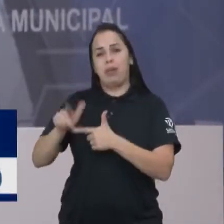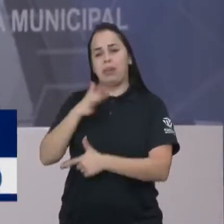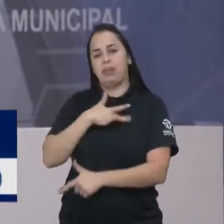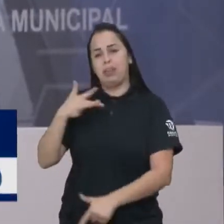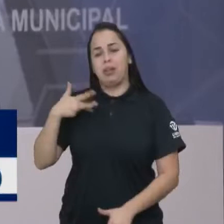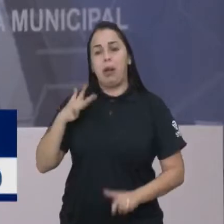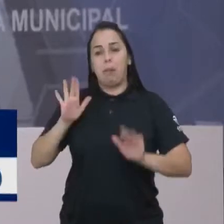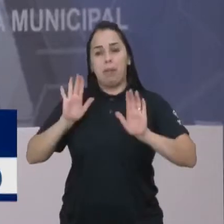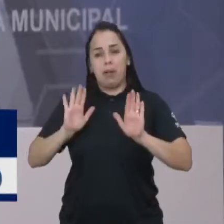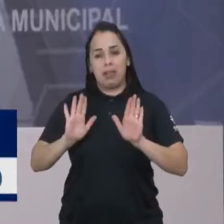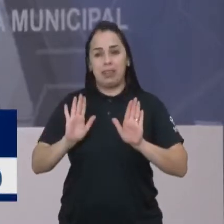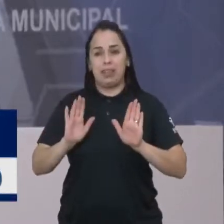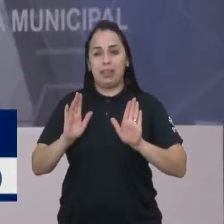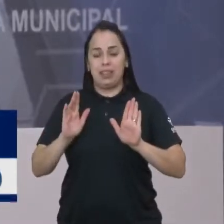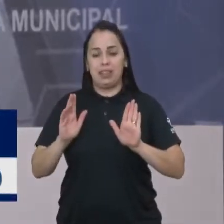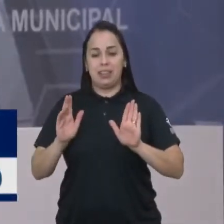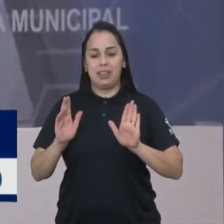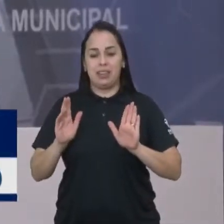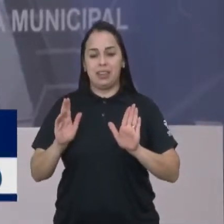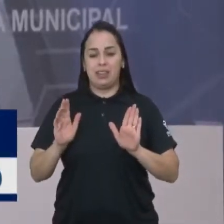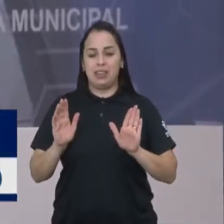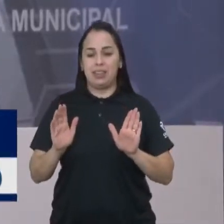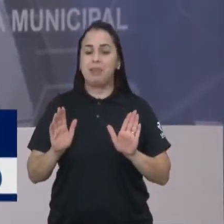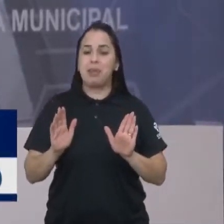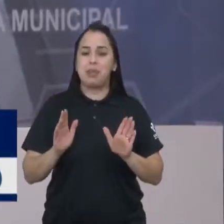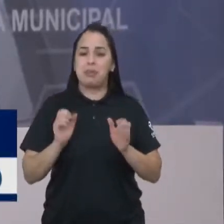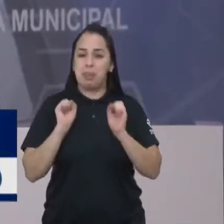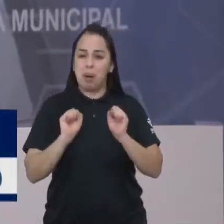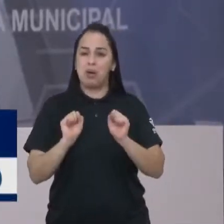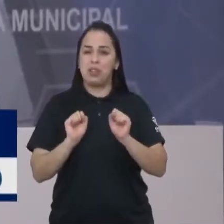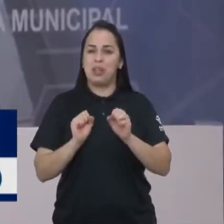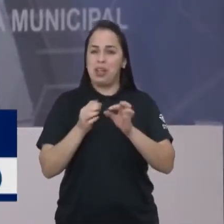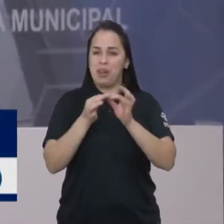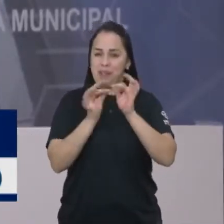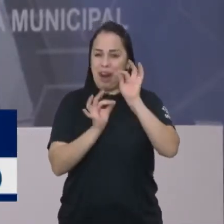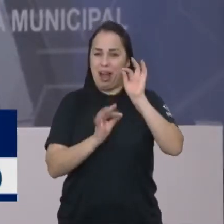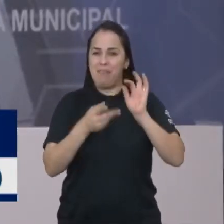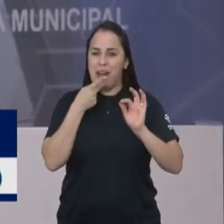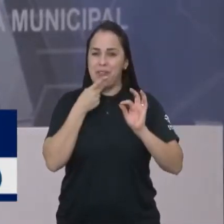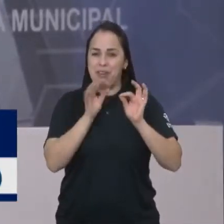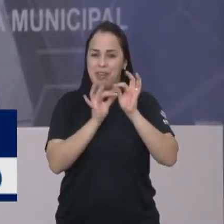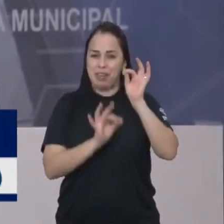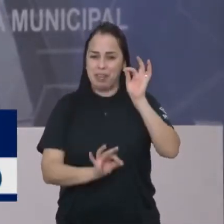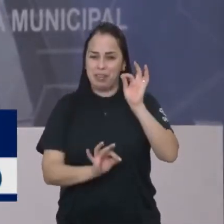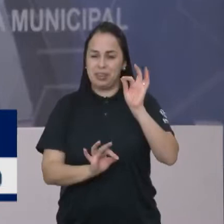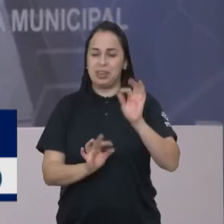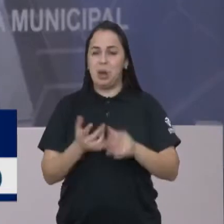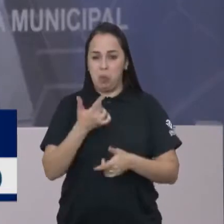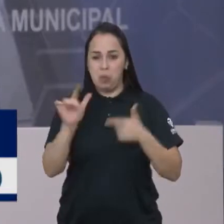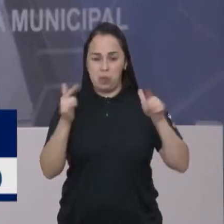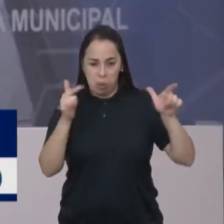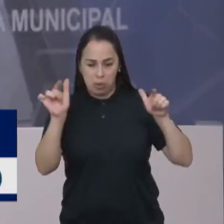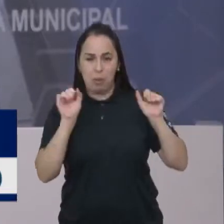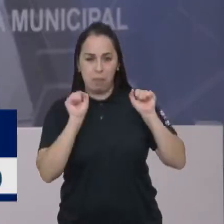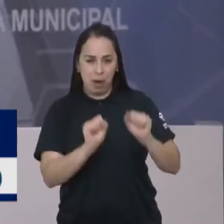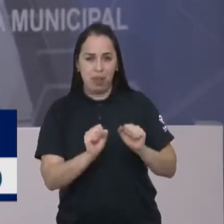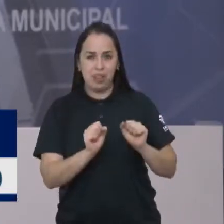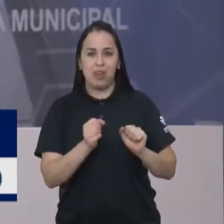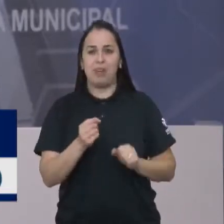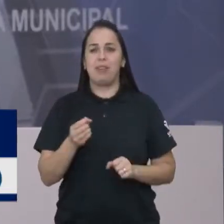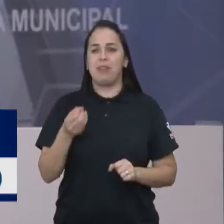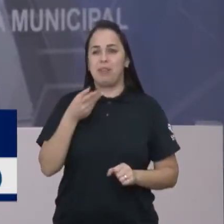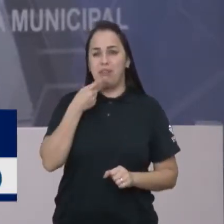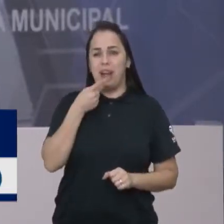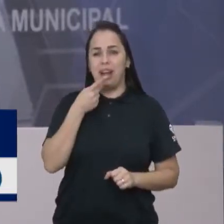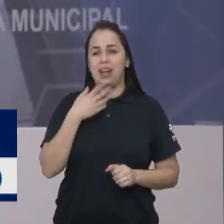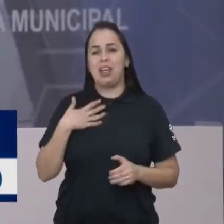é isso, eu acho que tem muita coisa para ser falada, né? Mas é melhor dar a palavra para os outros, porque vem mais novidade, né? Acho que já estou